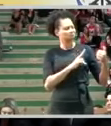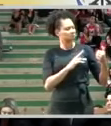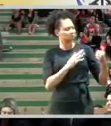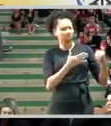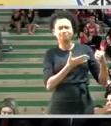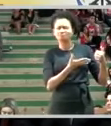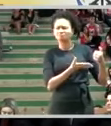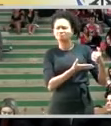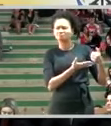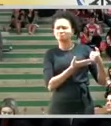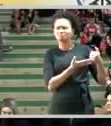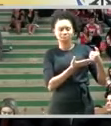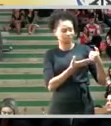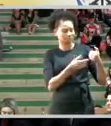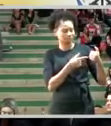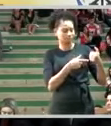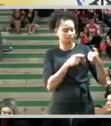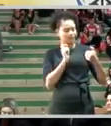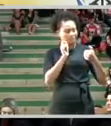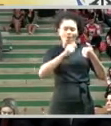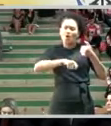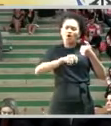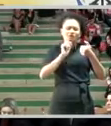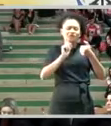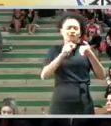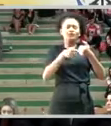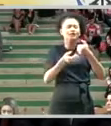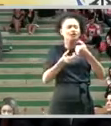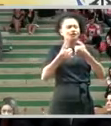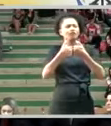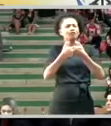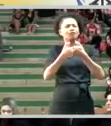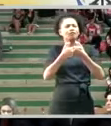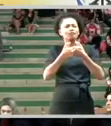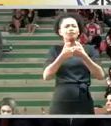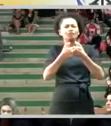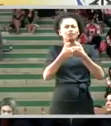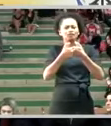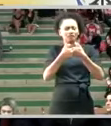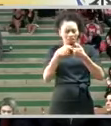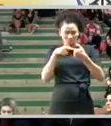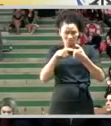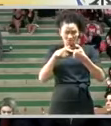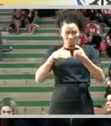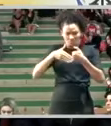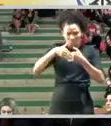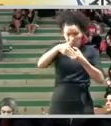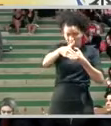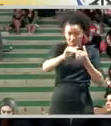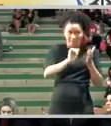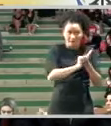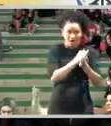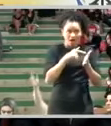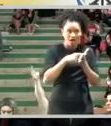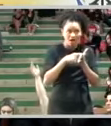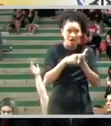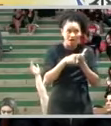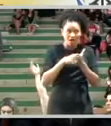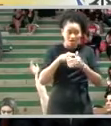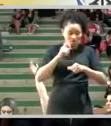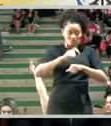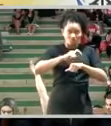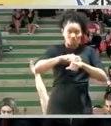O que a arca é capaz de fazer, gente? O tempo não apaga. O tempo não